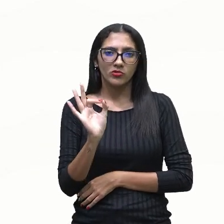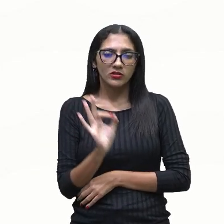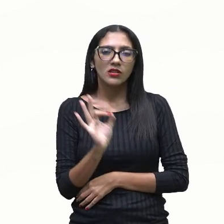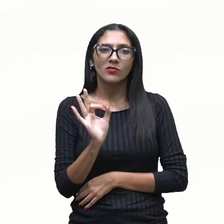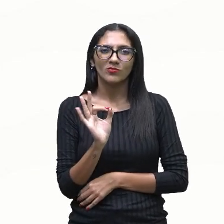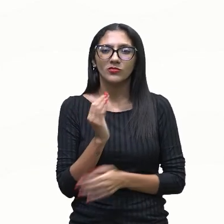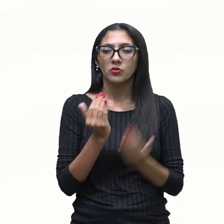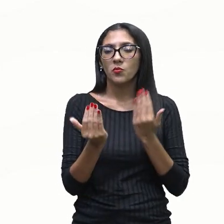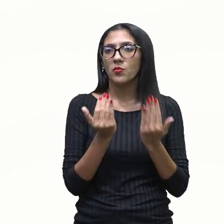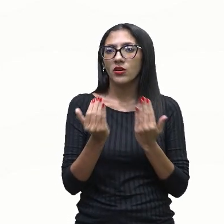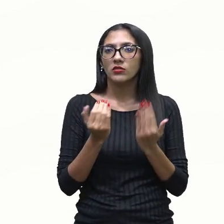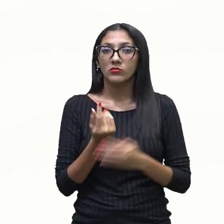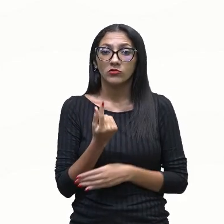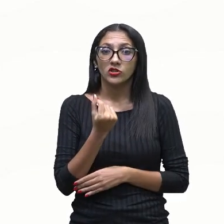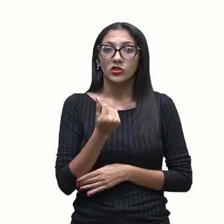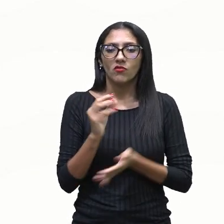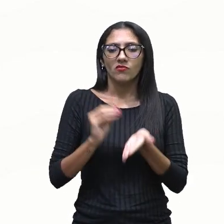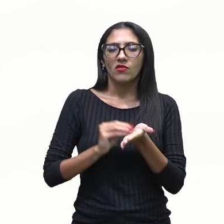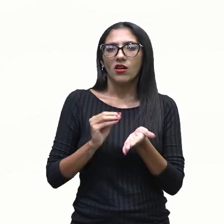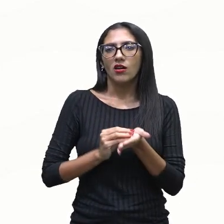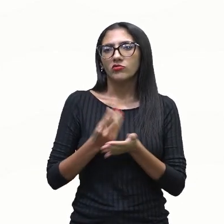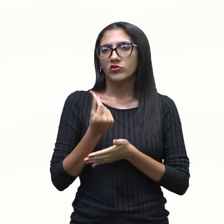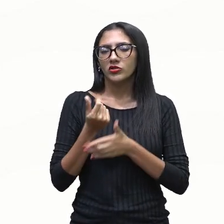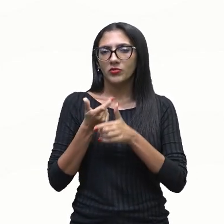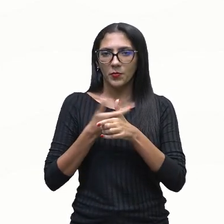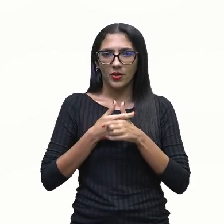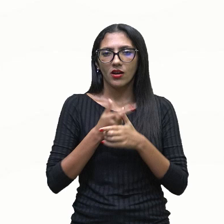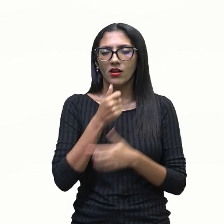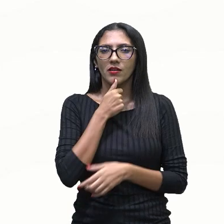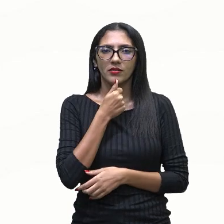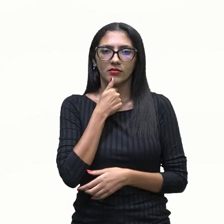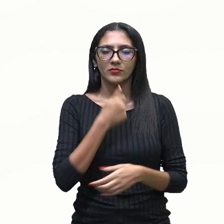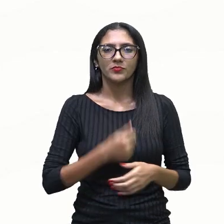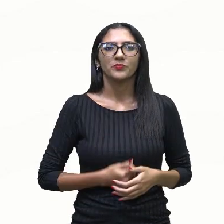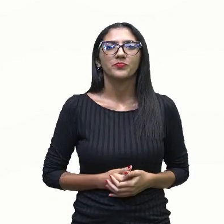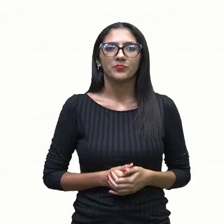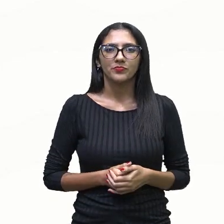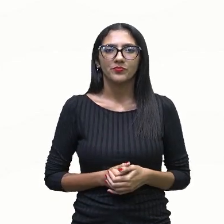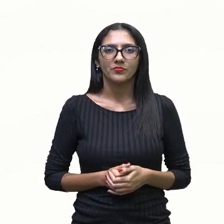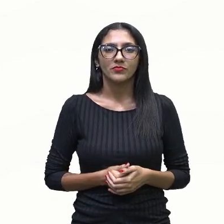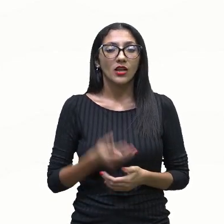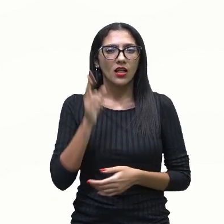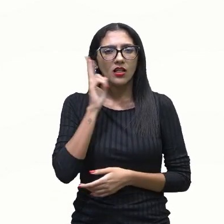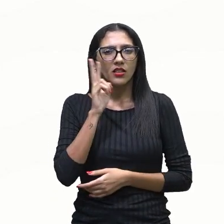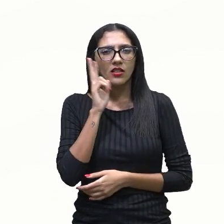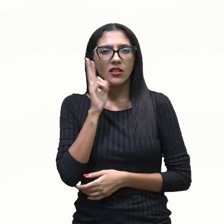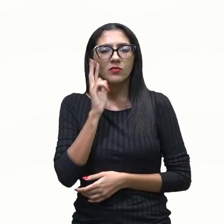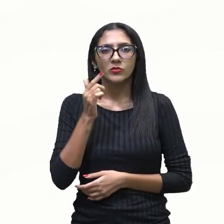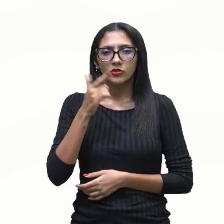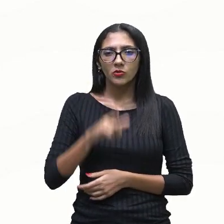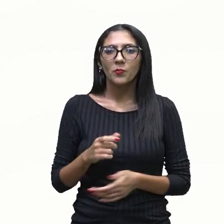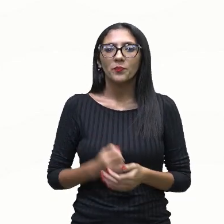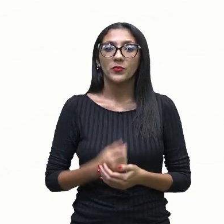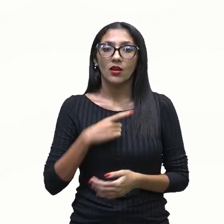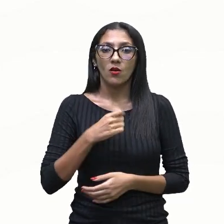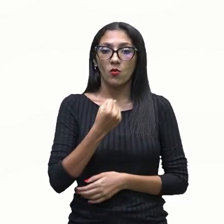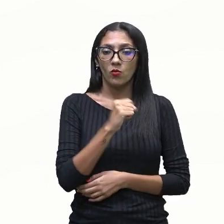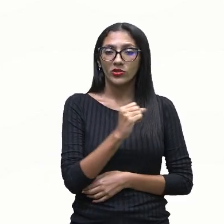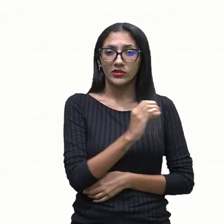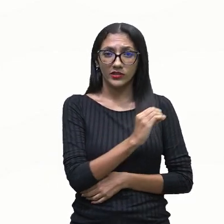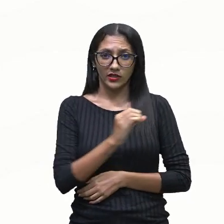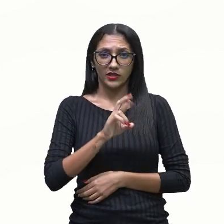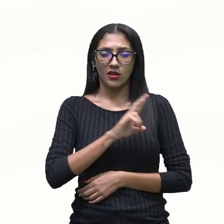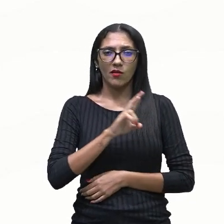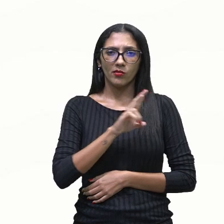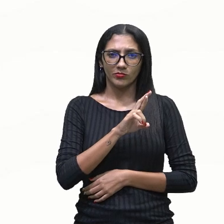relação ao saldo devedor daquele mês, tá? Então, vamos só recapitular aqui, ó. Ele tinha 800 no primeiro mês,